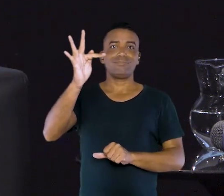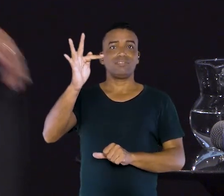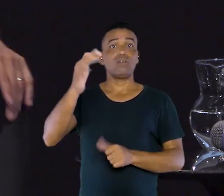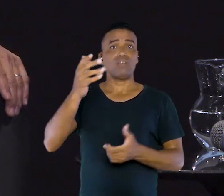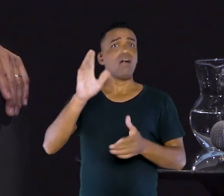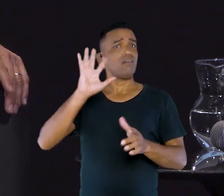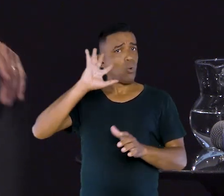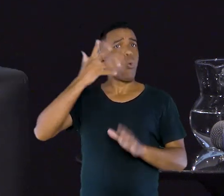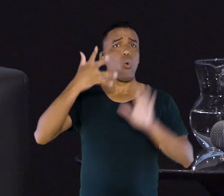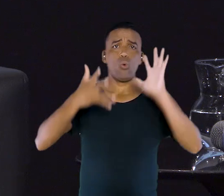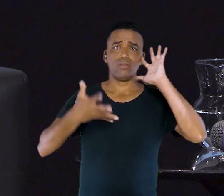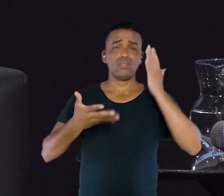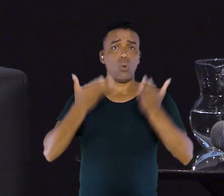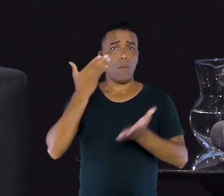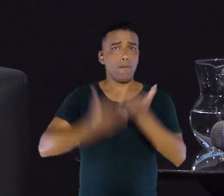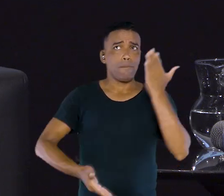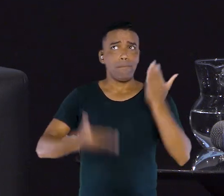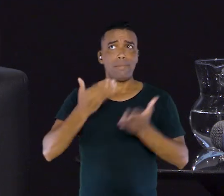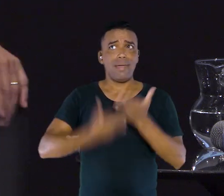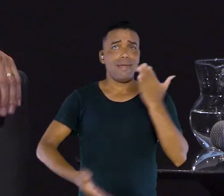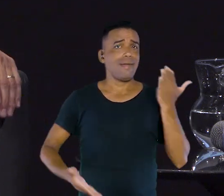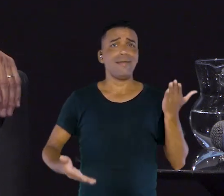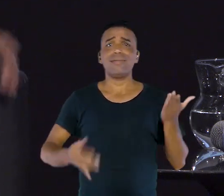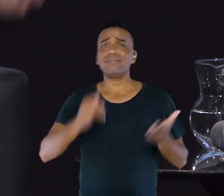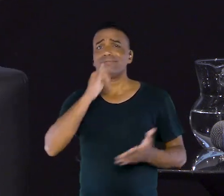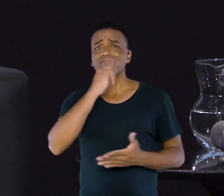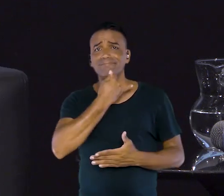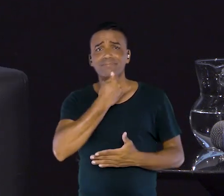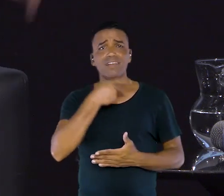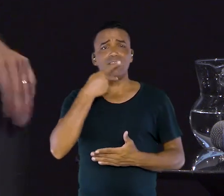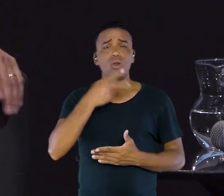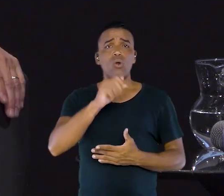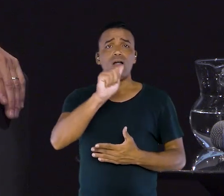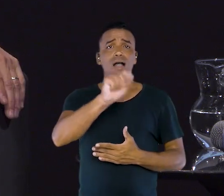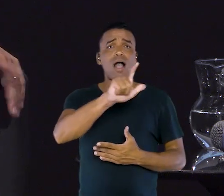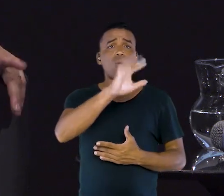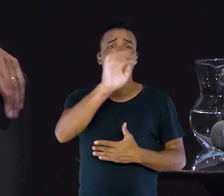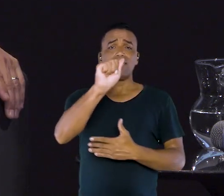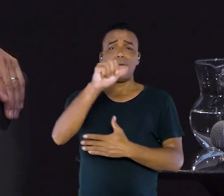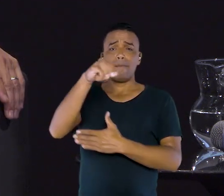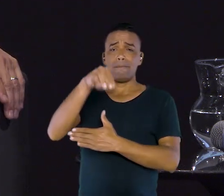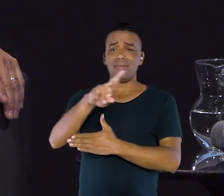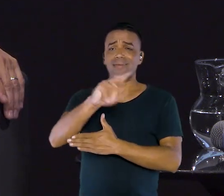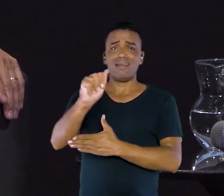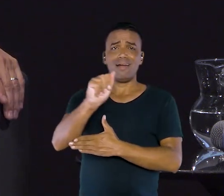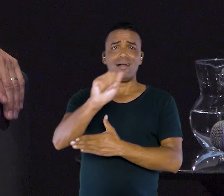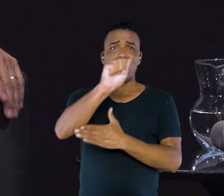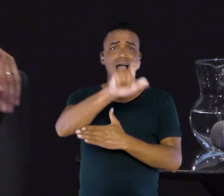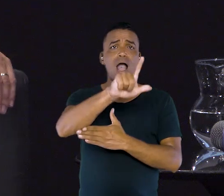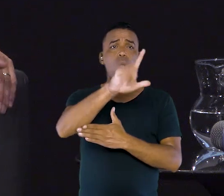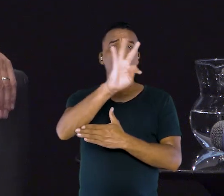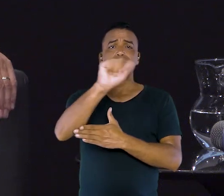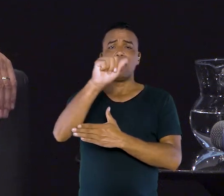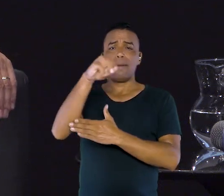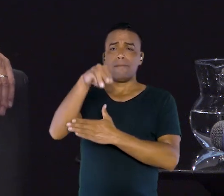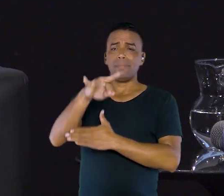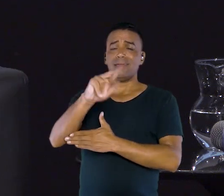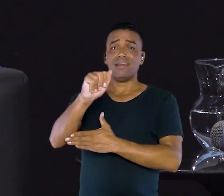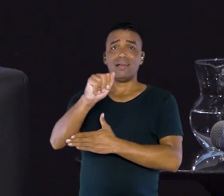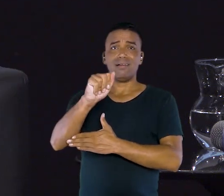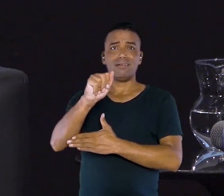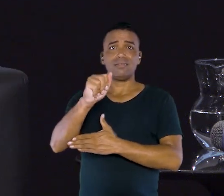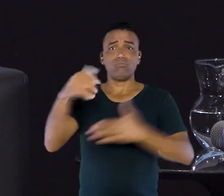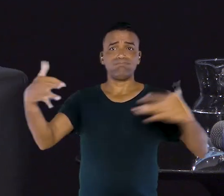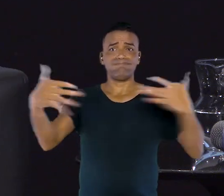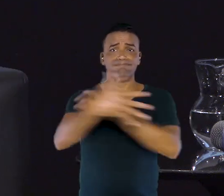sim, isso está acontecendo. E essa perda, né, é uma tristeza. Você falou lá de Altamira, né? Eu estive lá esse ano também. Você anda pela